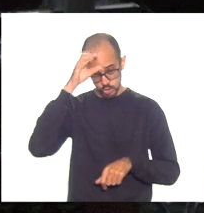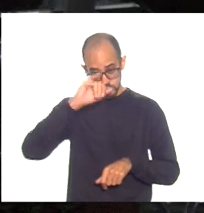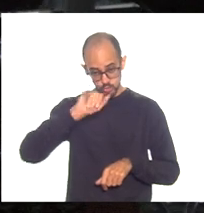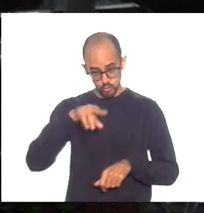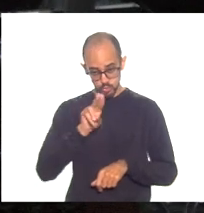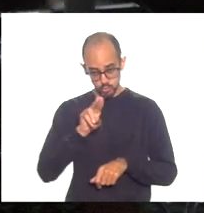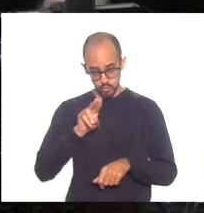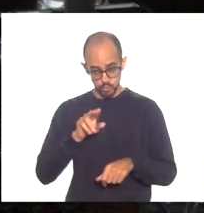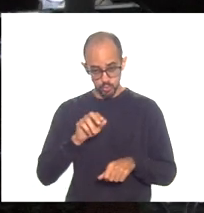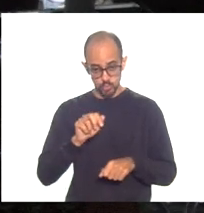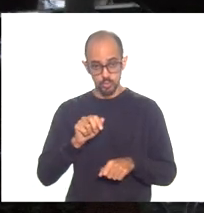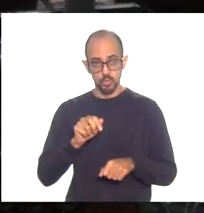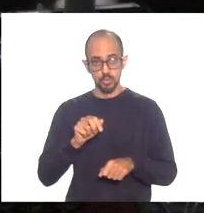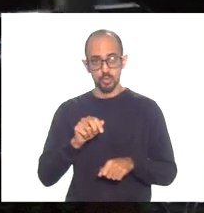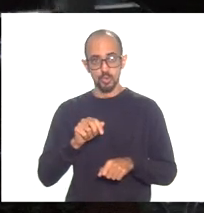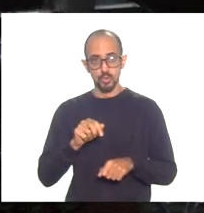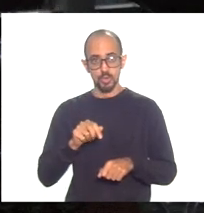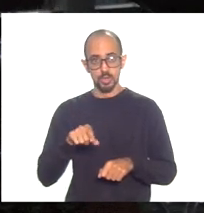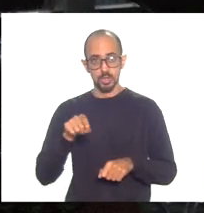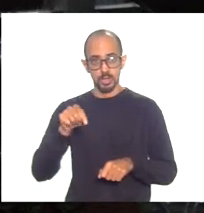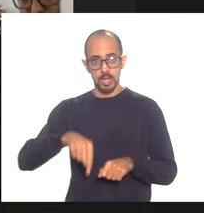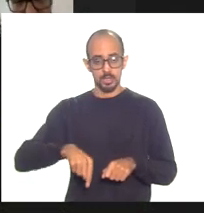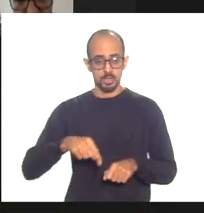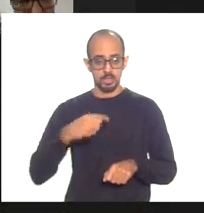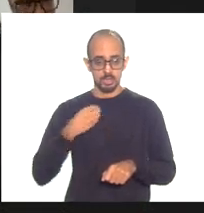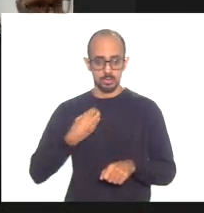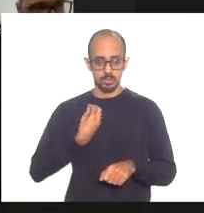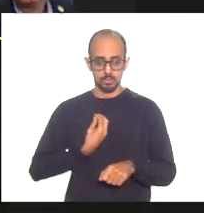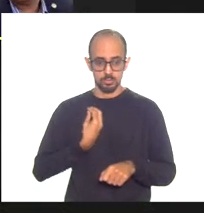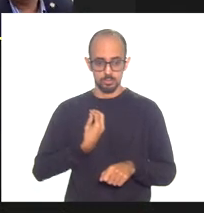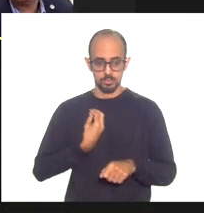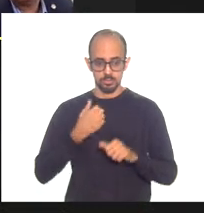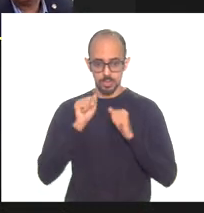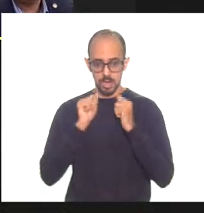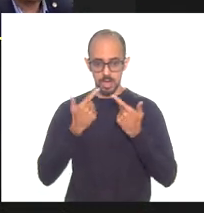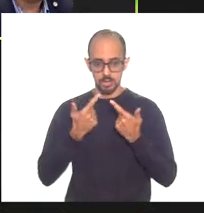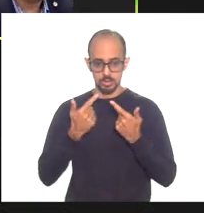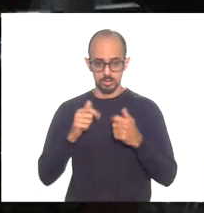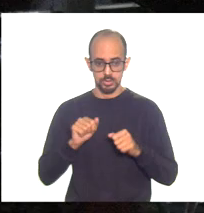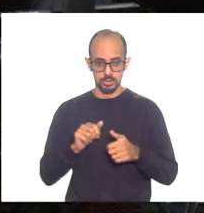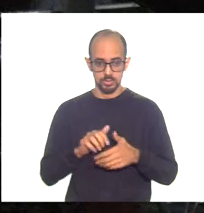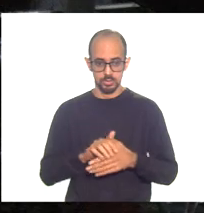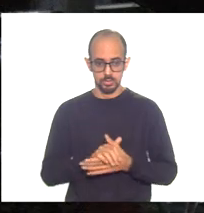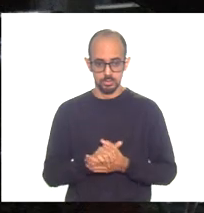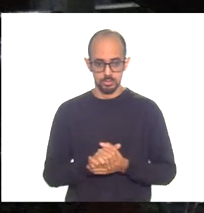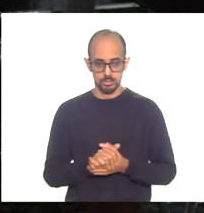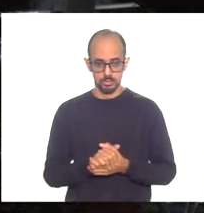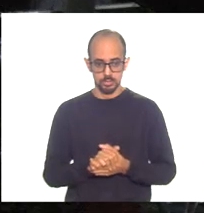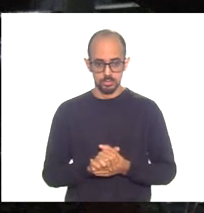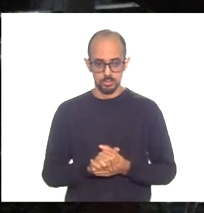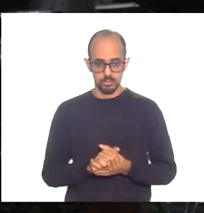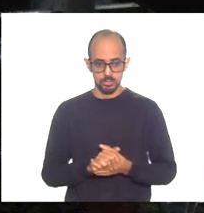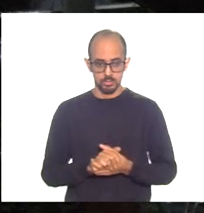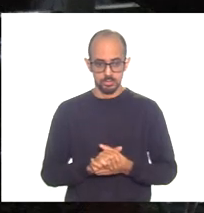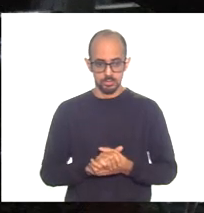se estiver no plenário não, virtual. Deputado Léo Vieira quer se inscrever também, presidente. Deputado Léo Vieira.